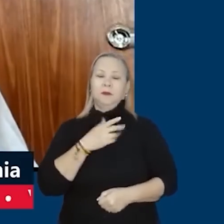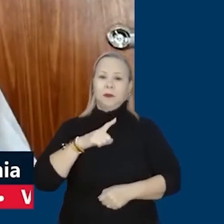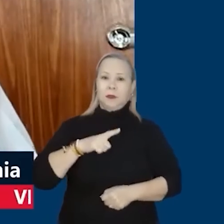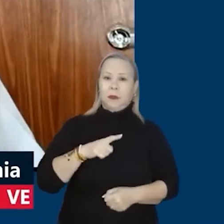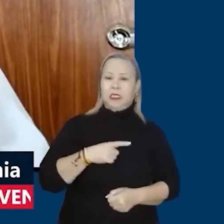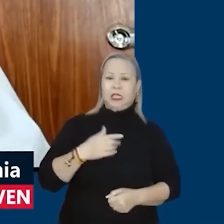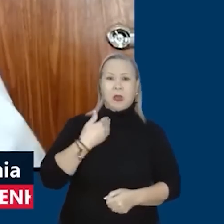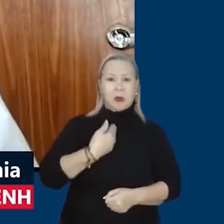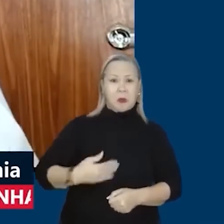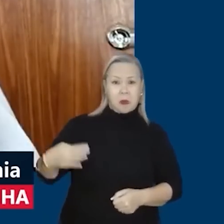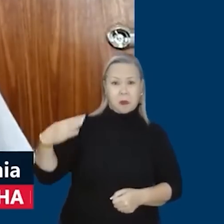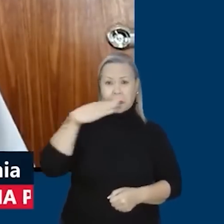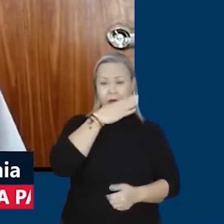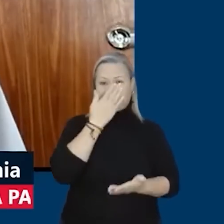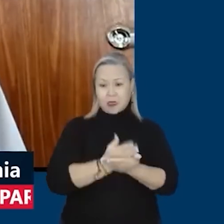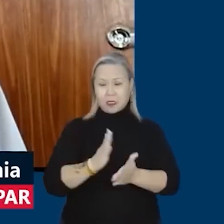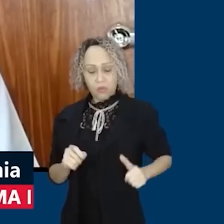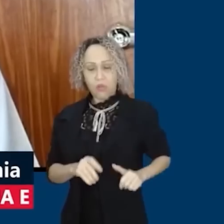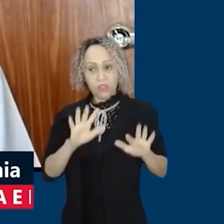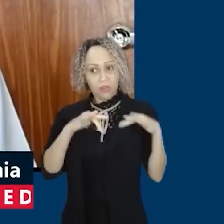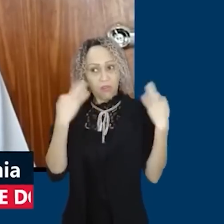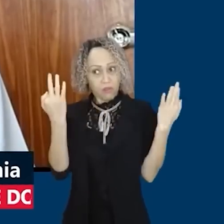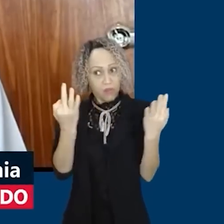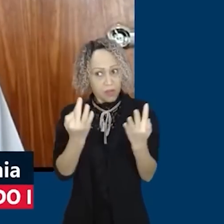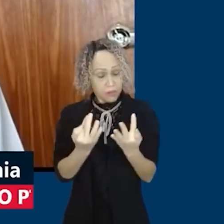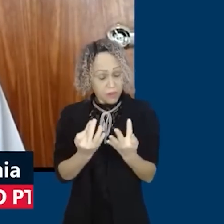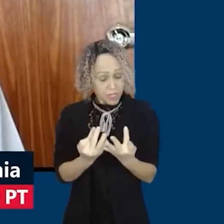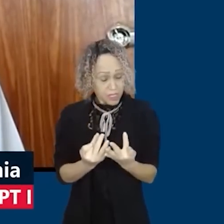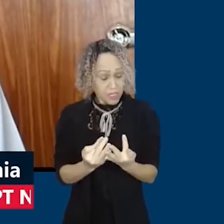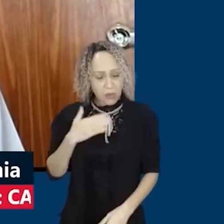Bolsonaro destruíram e que nós vamos reconstruir. Votar